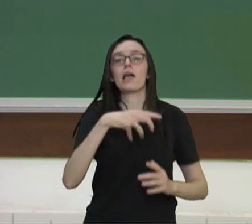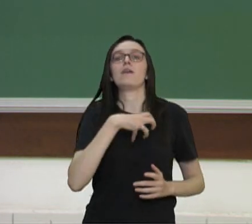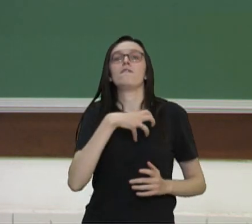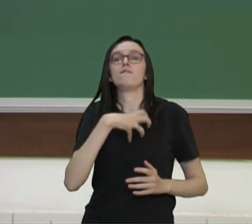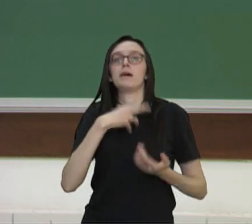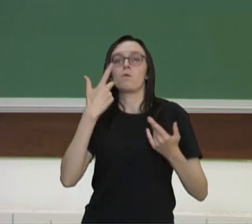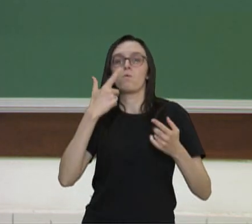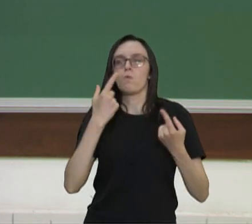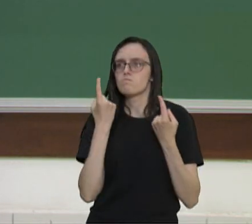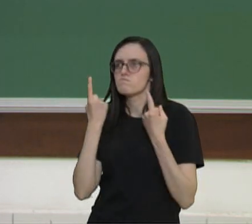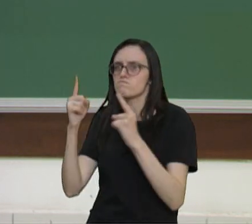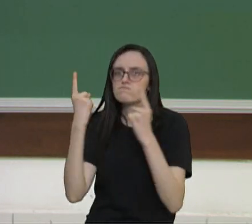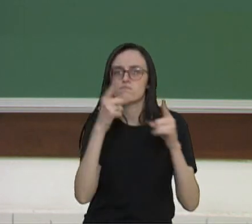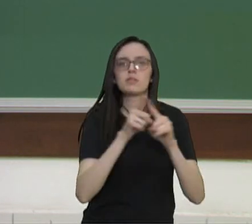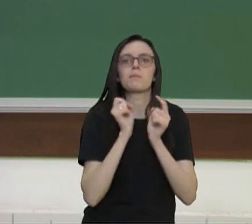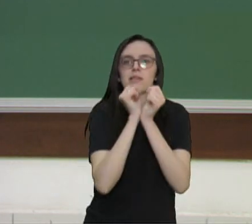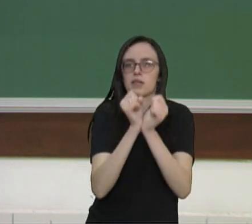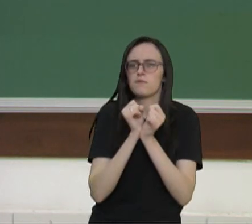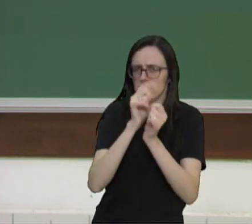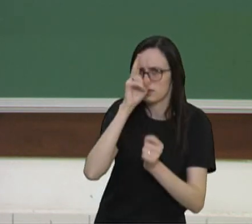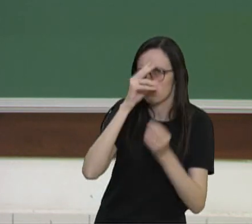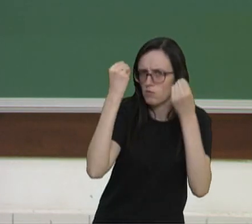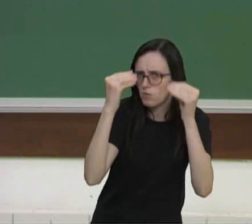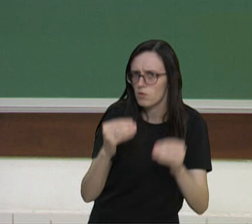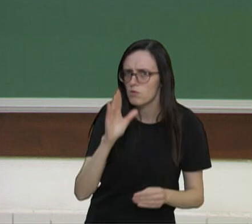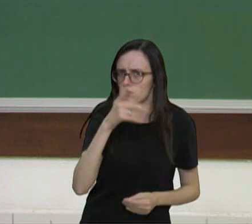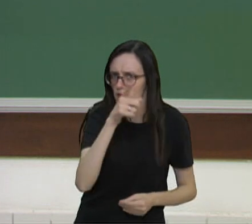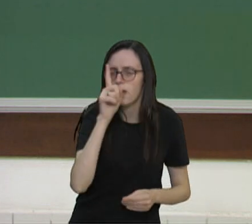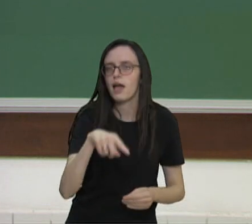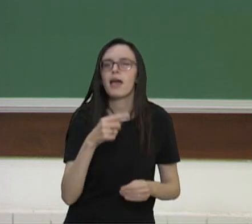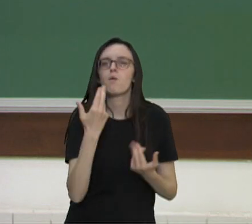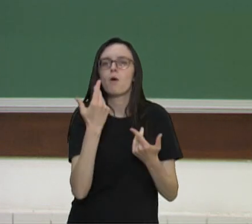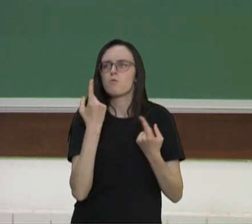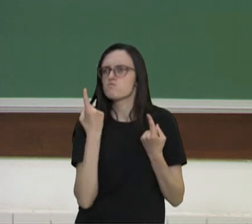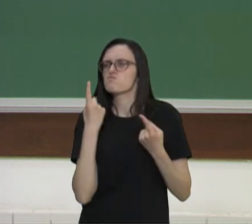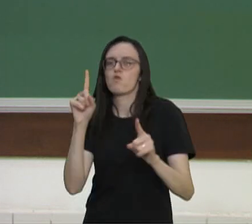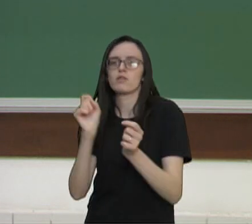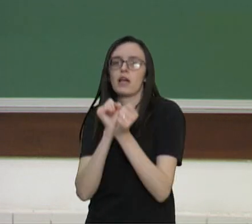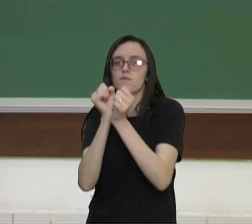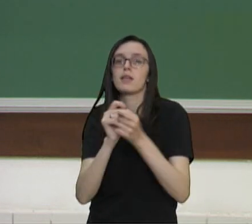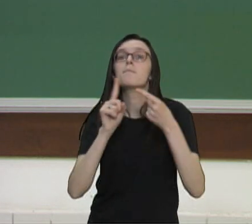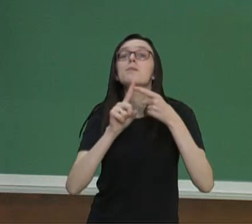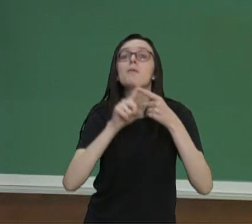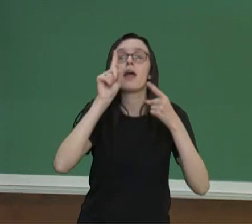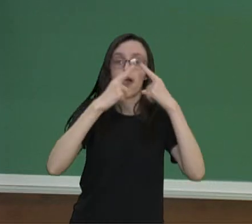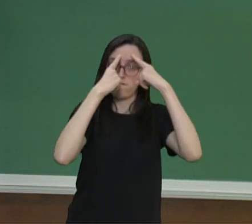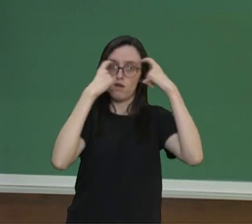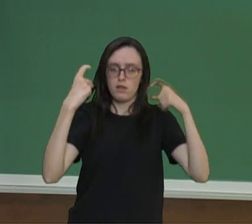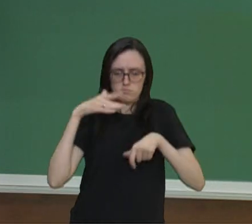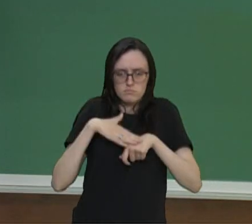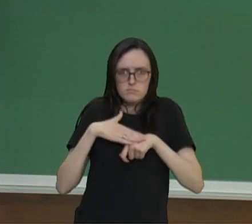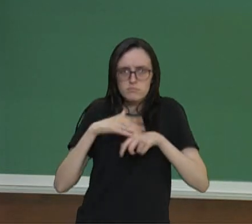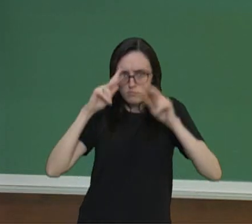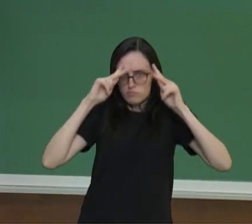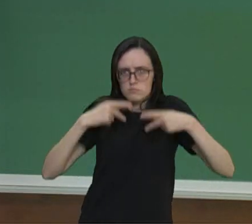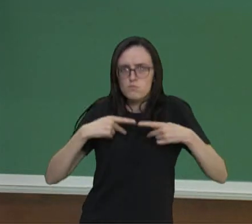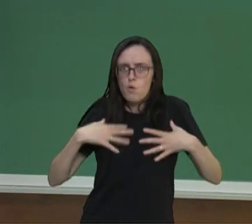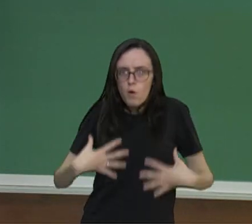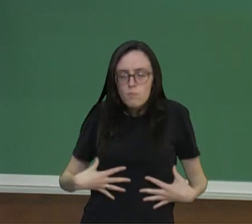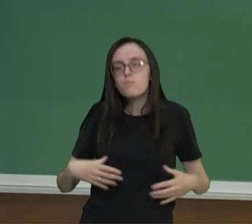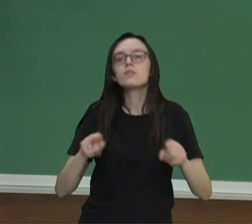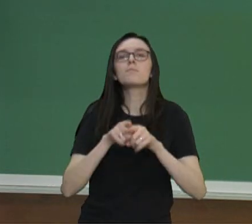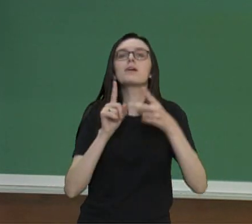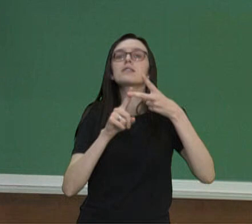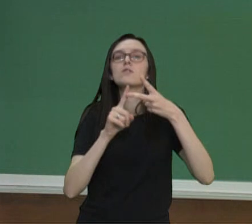à escravidão. Anotou no teu caderno? Resistência à escravidão. Primeiro item, violência contra si mesmo.